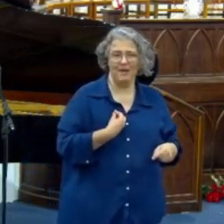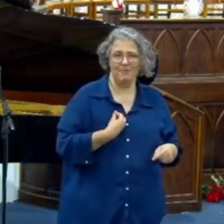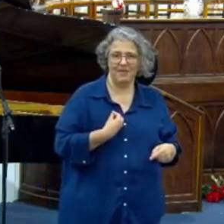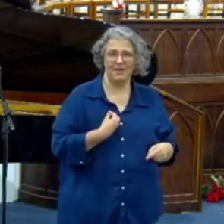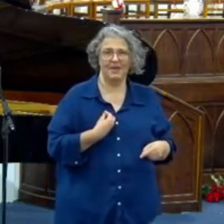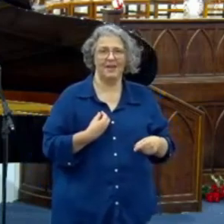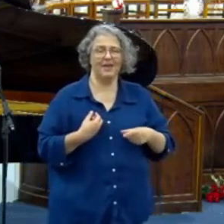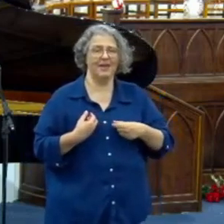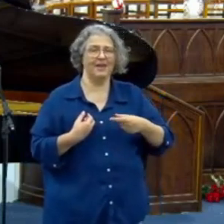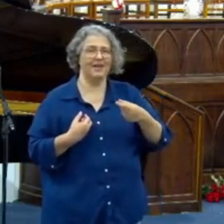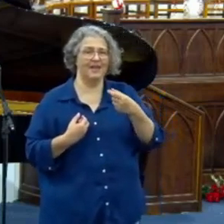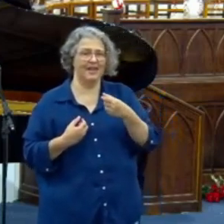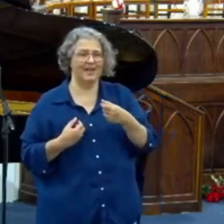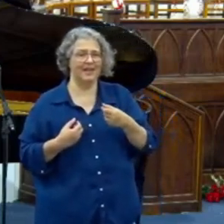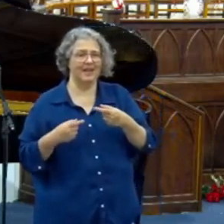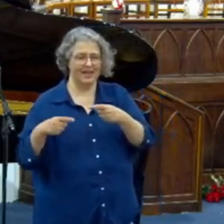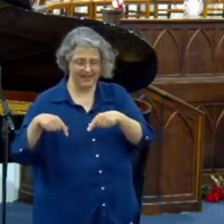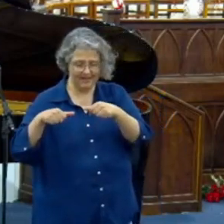não pode dizer para um filho,